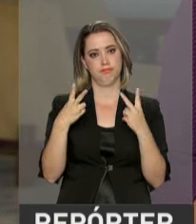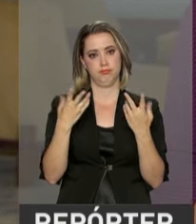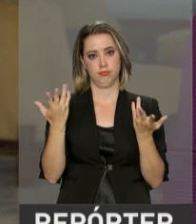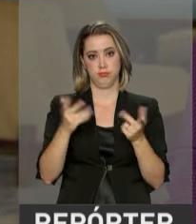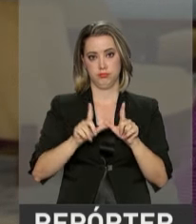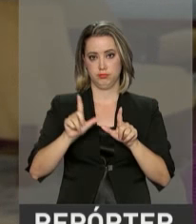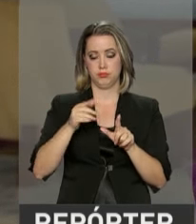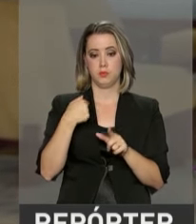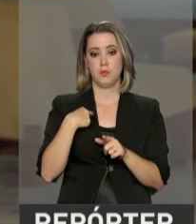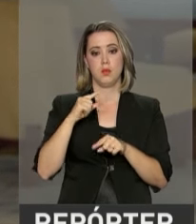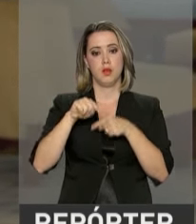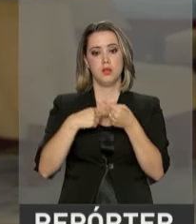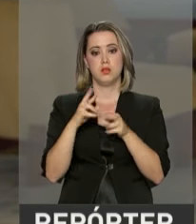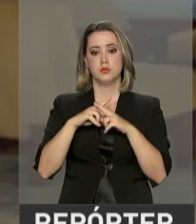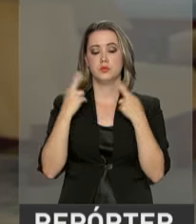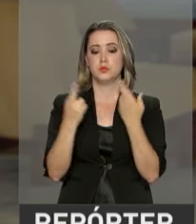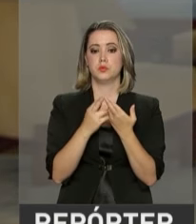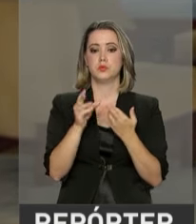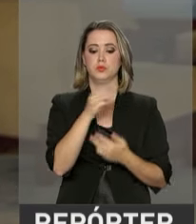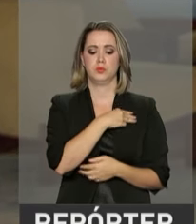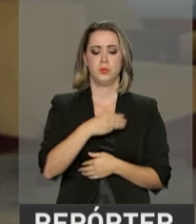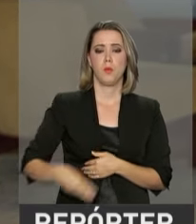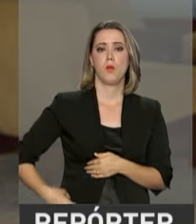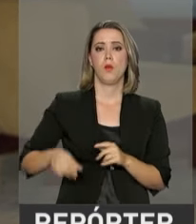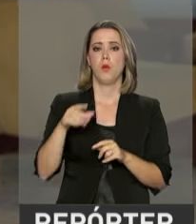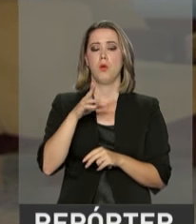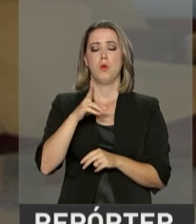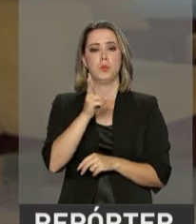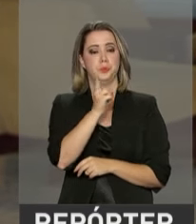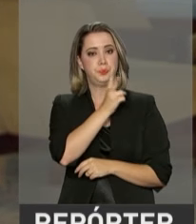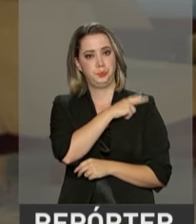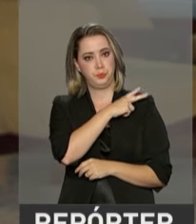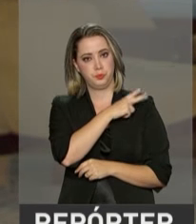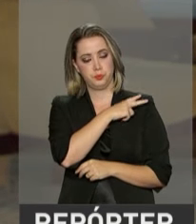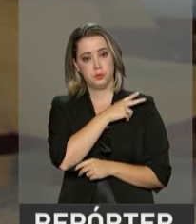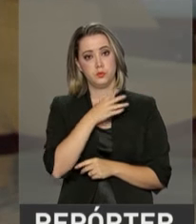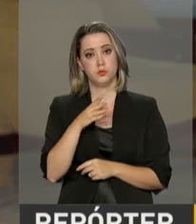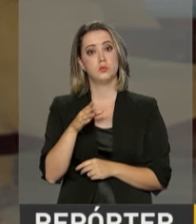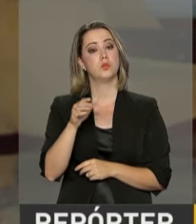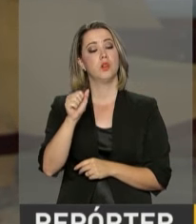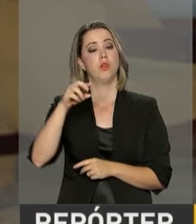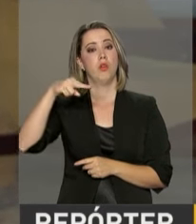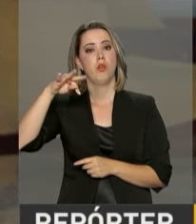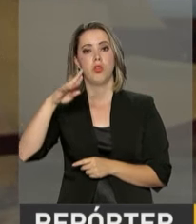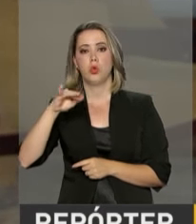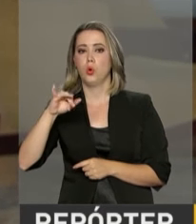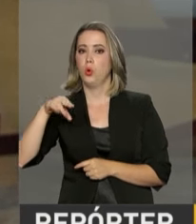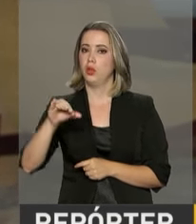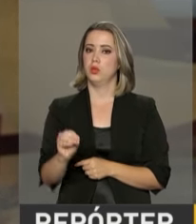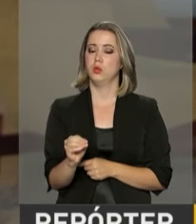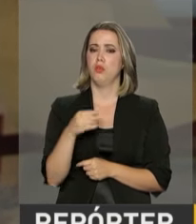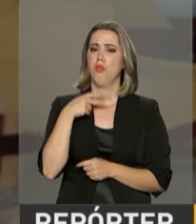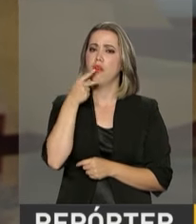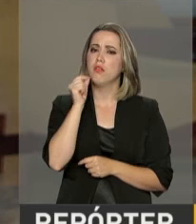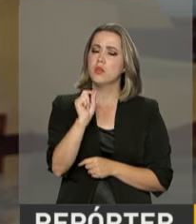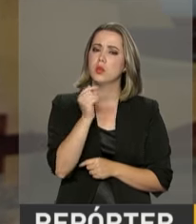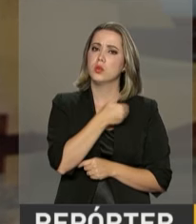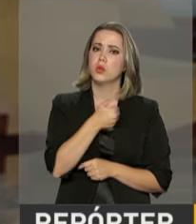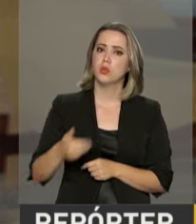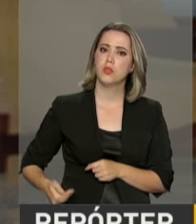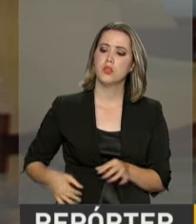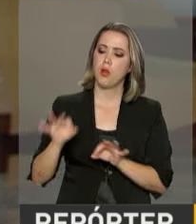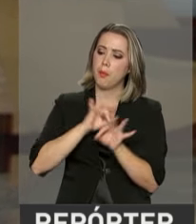assistem bom pois essa reunião o ministro chefe da secretaria de governo antônio imbassahy afirmou que o grupo que o governo traçou um plano para